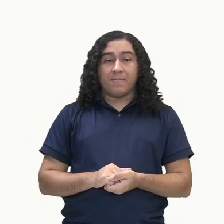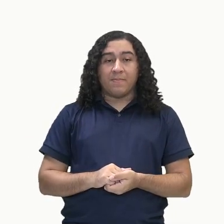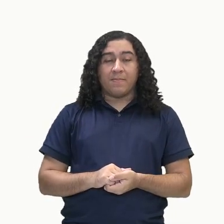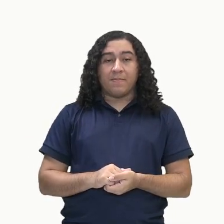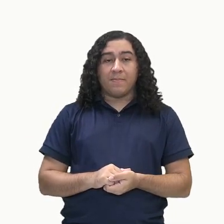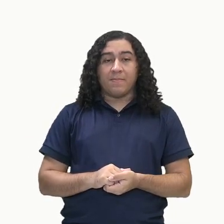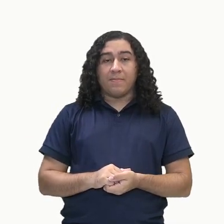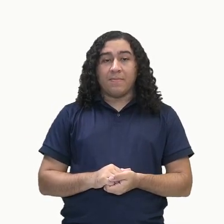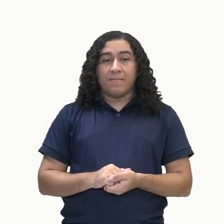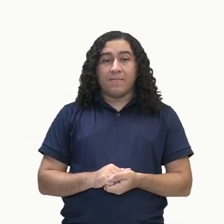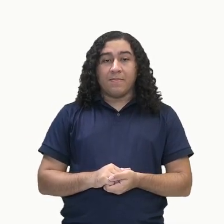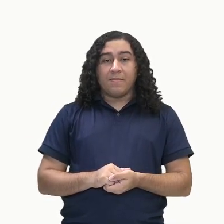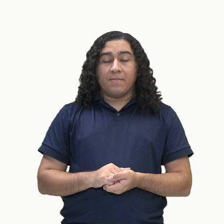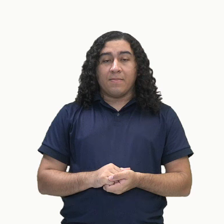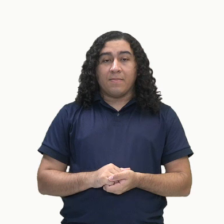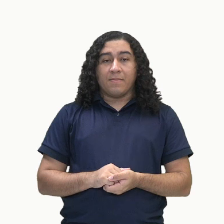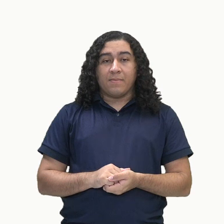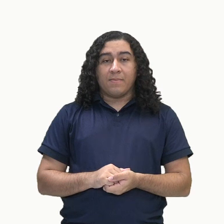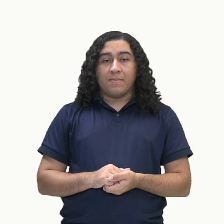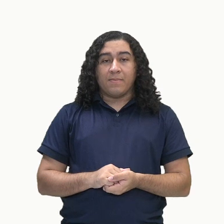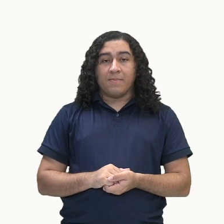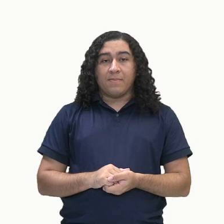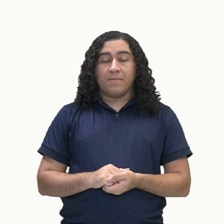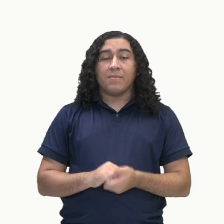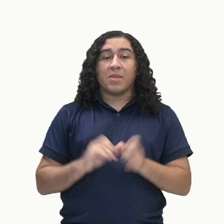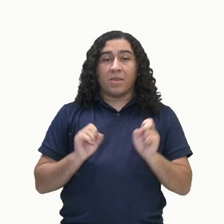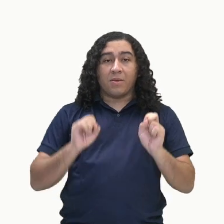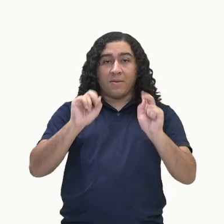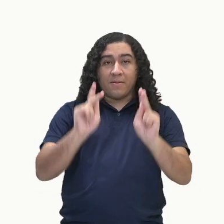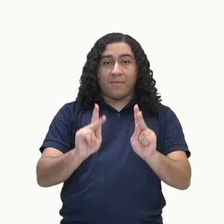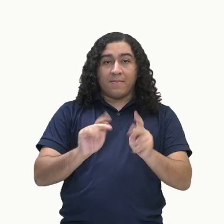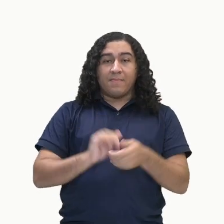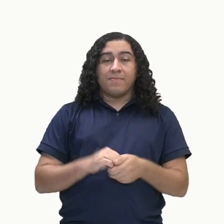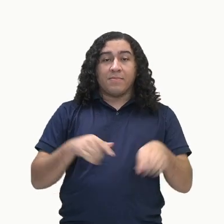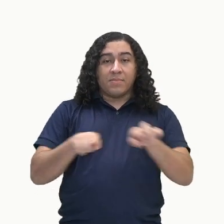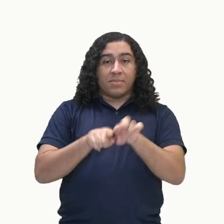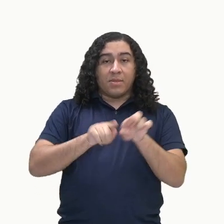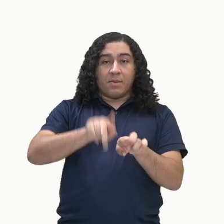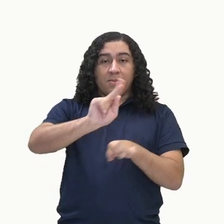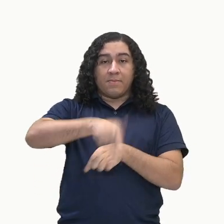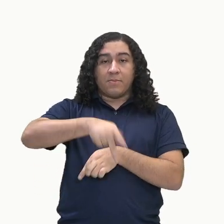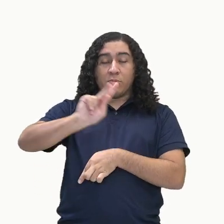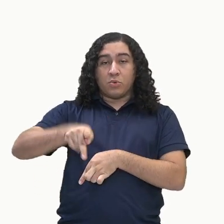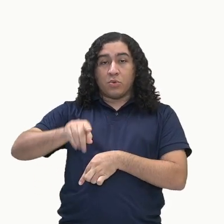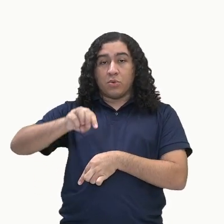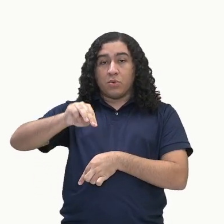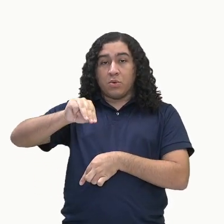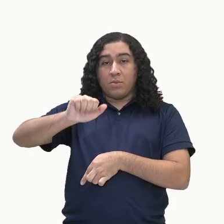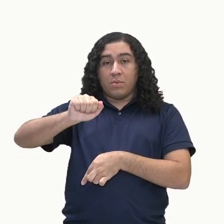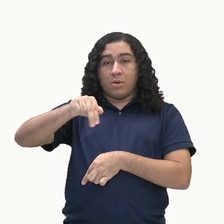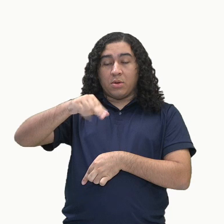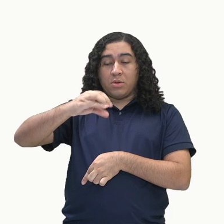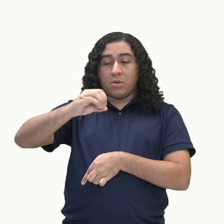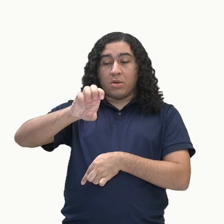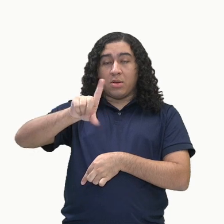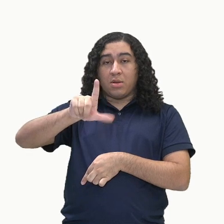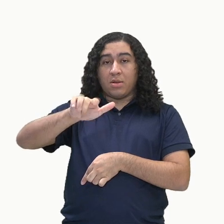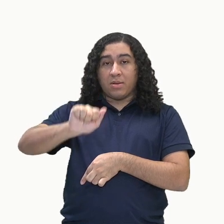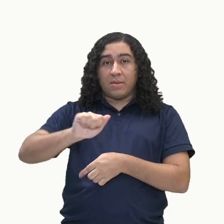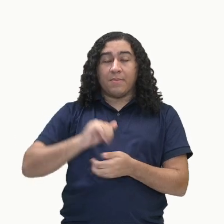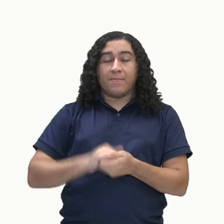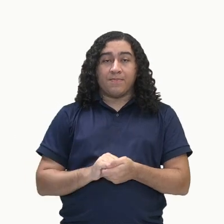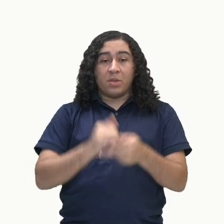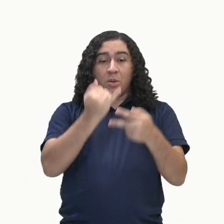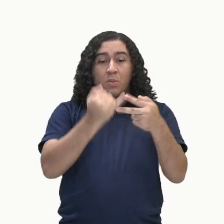o heptágono. Tudo bem? Professora Manuela, olha aí, polígono de